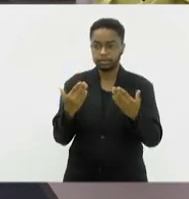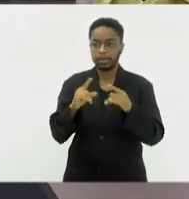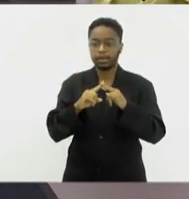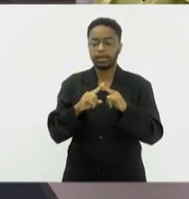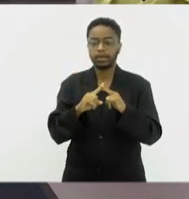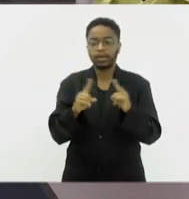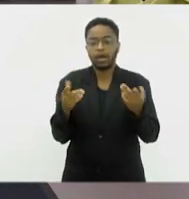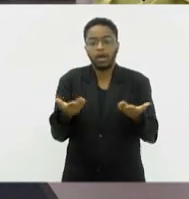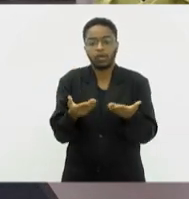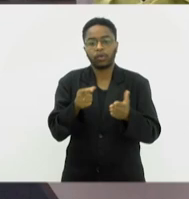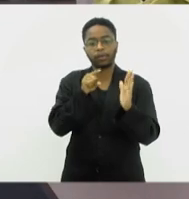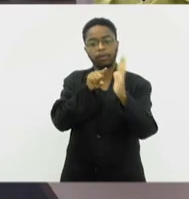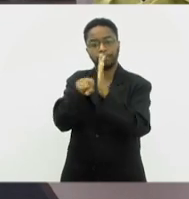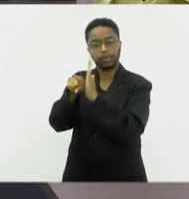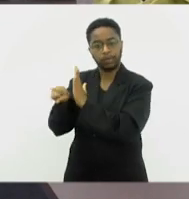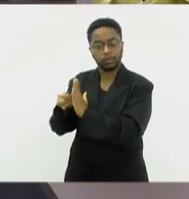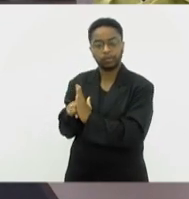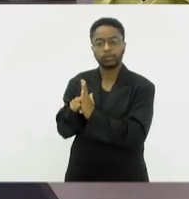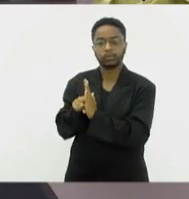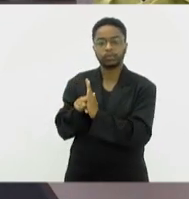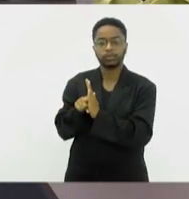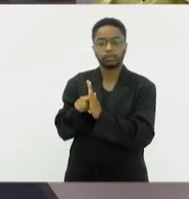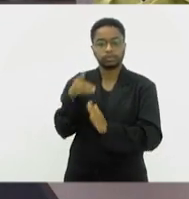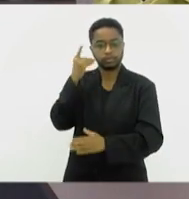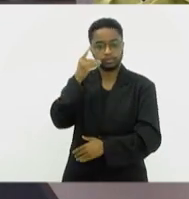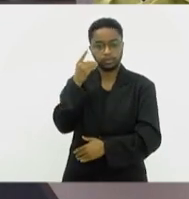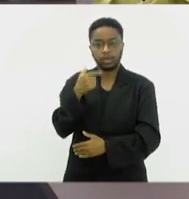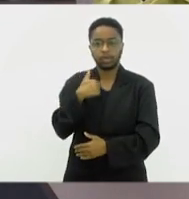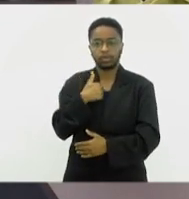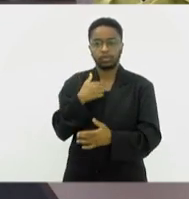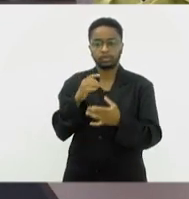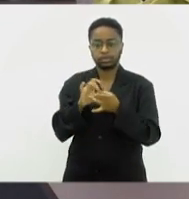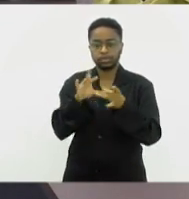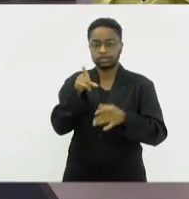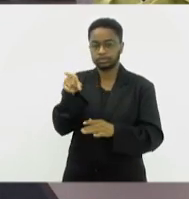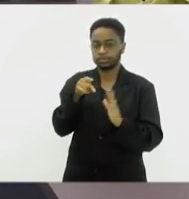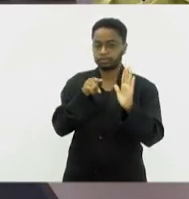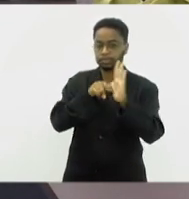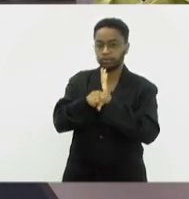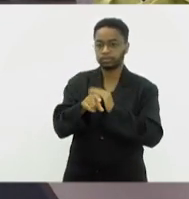agora passamos às perguntas dos deputados. Passar a palavra para a Vossa Excelência.